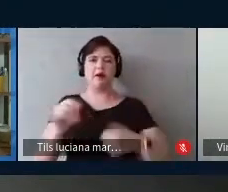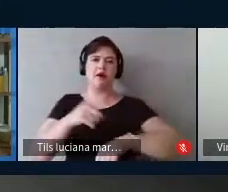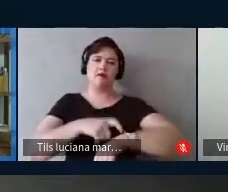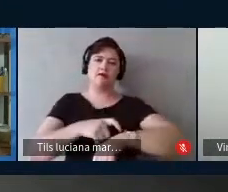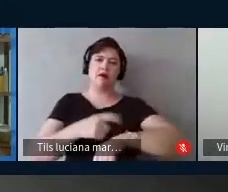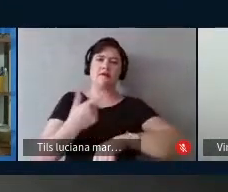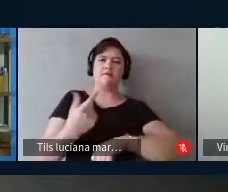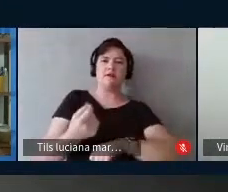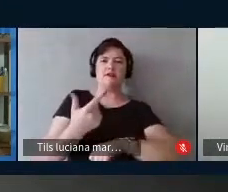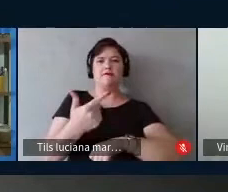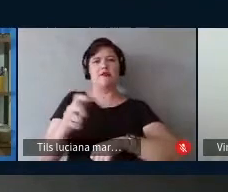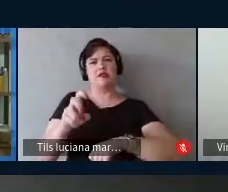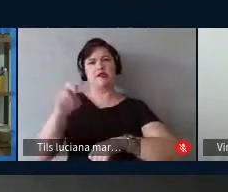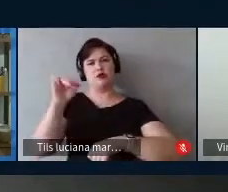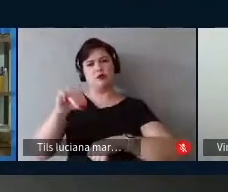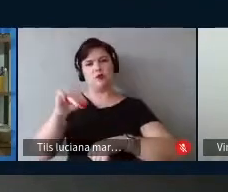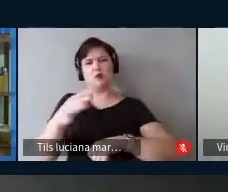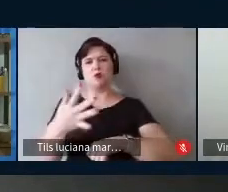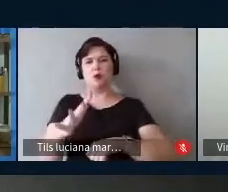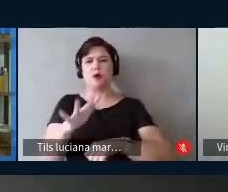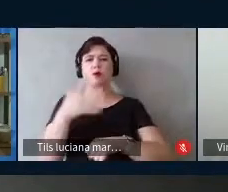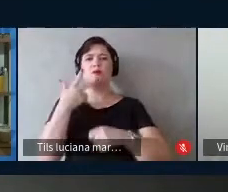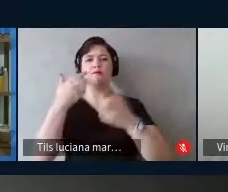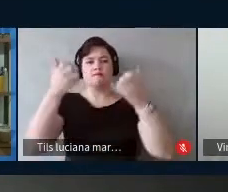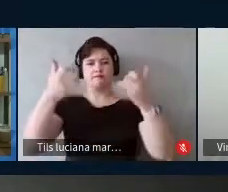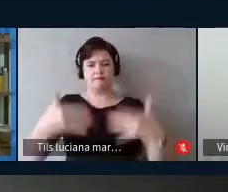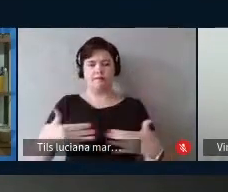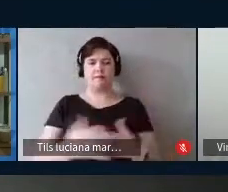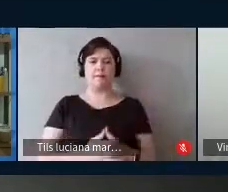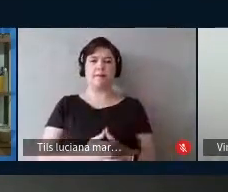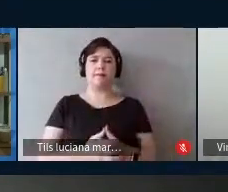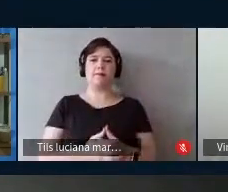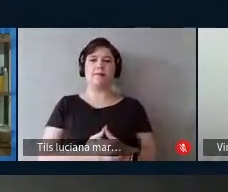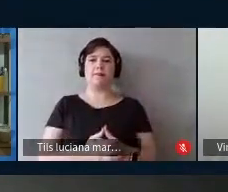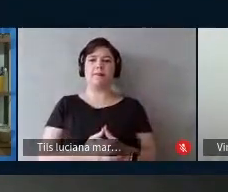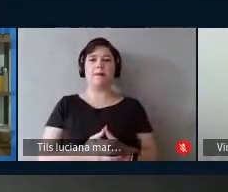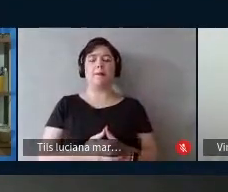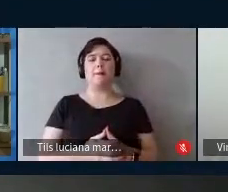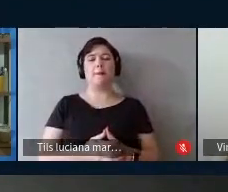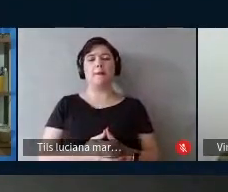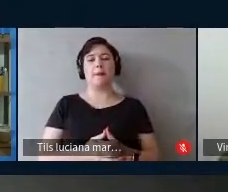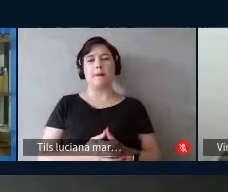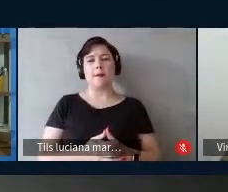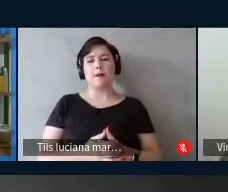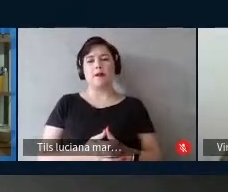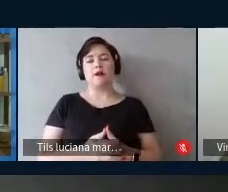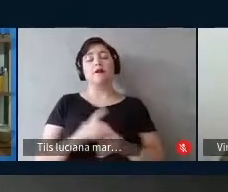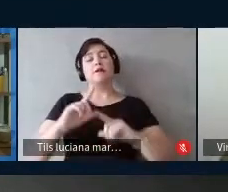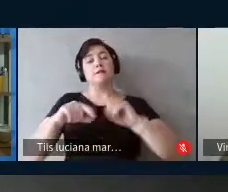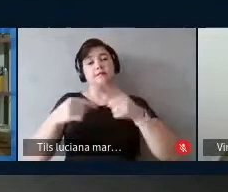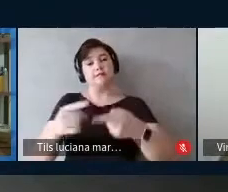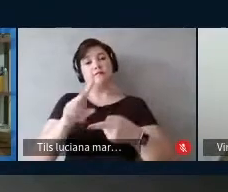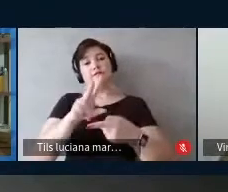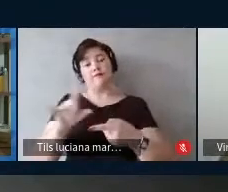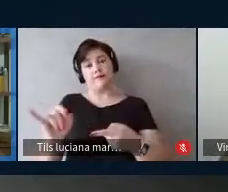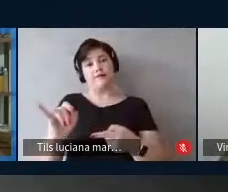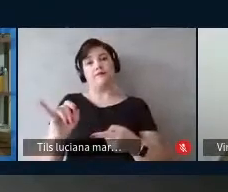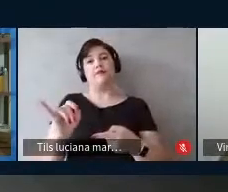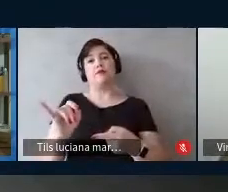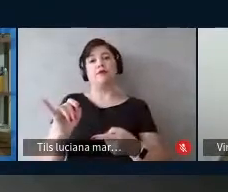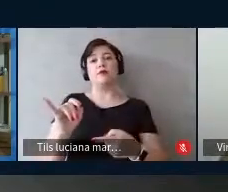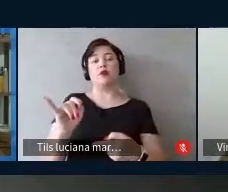20 a 25 minutos para a sua exposição e seus slides. Em seguida, eu vou passar a palavra para